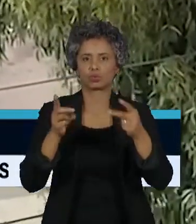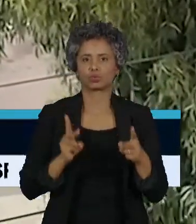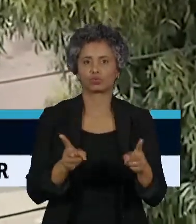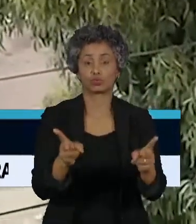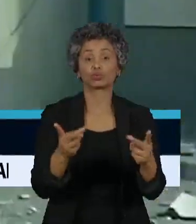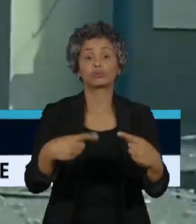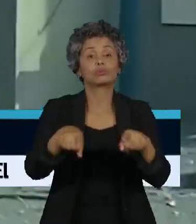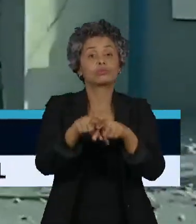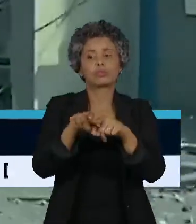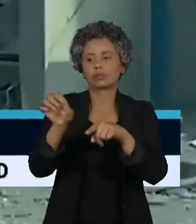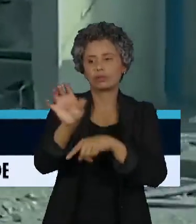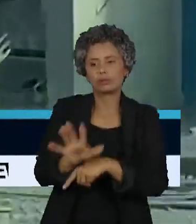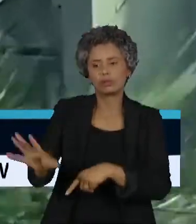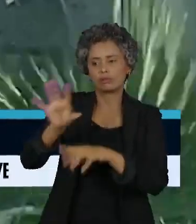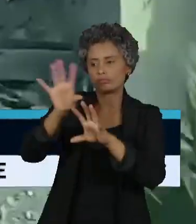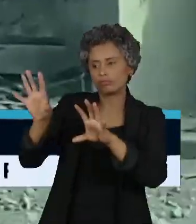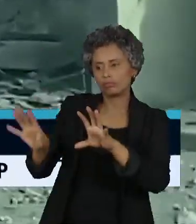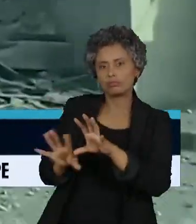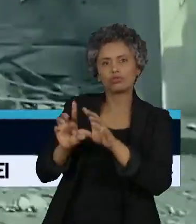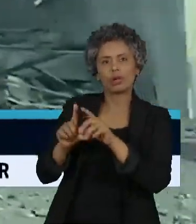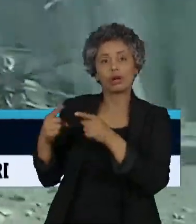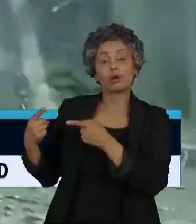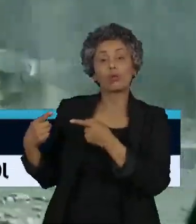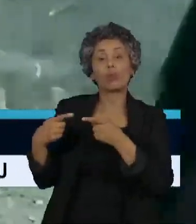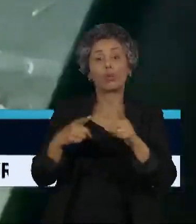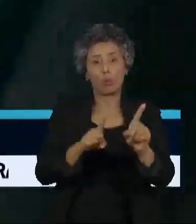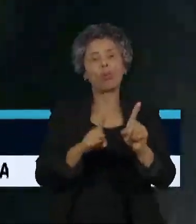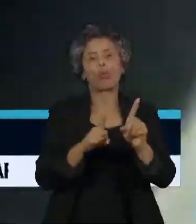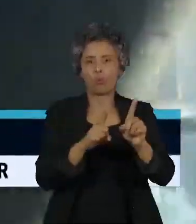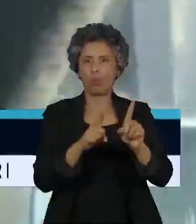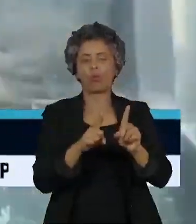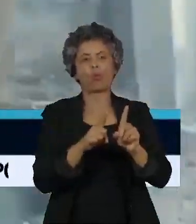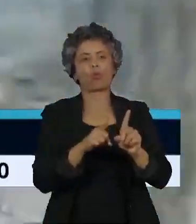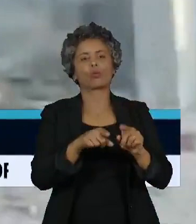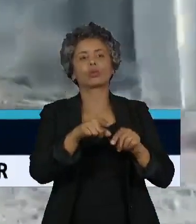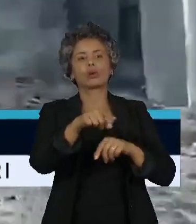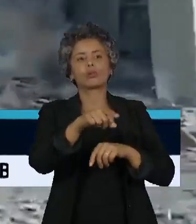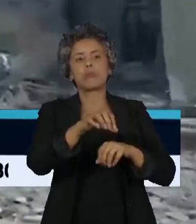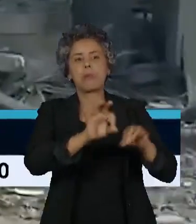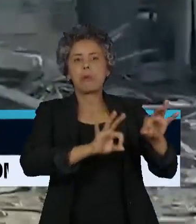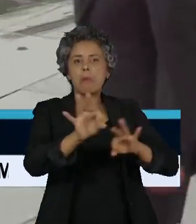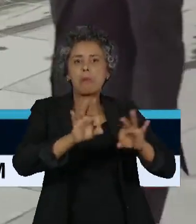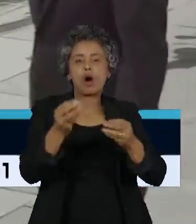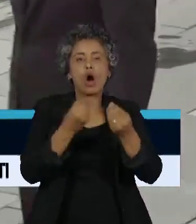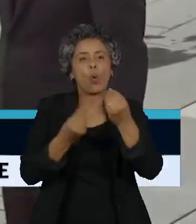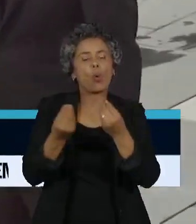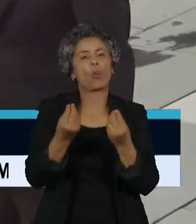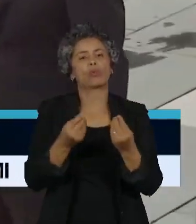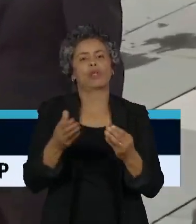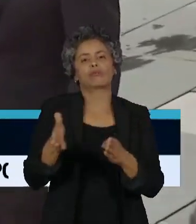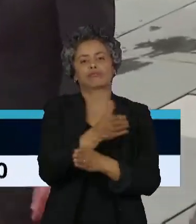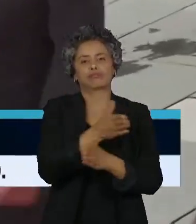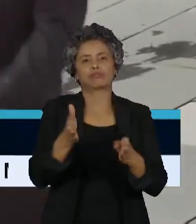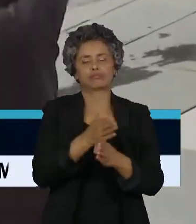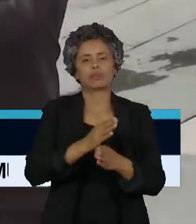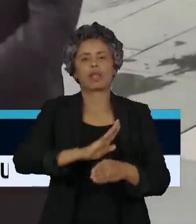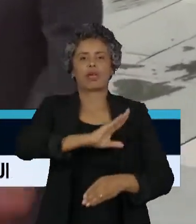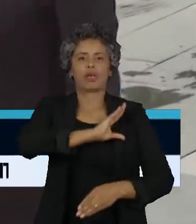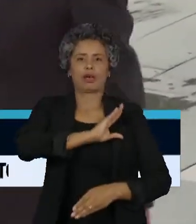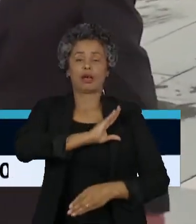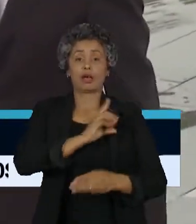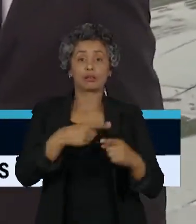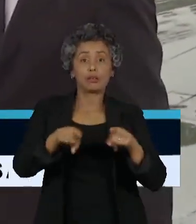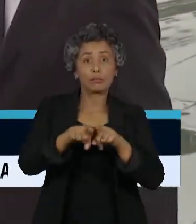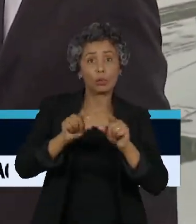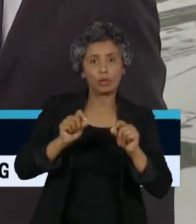europeu que já condenou o cerco Total imposto por Israel à Faixa de Gaza o governo alemão está em contato com